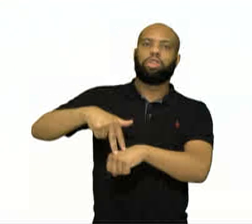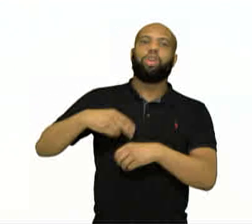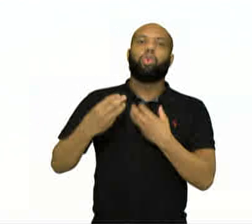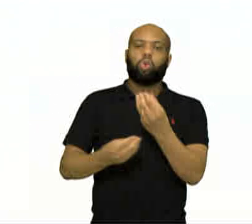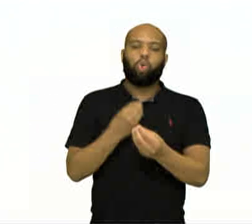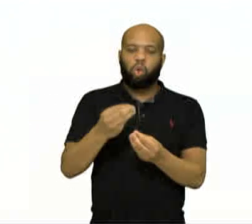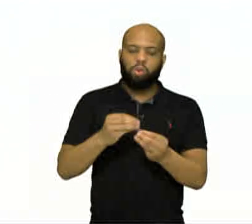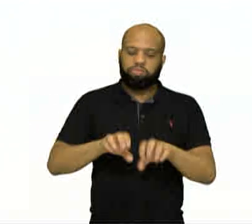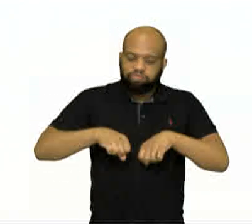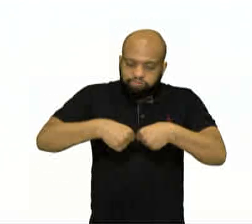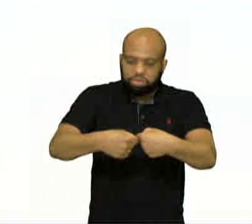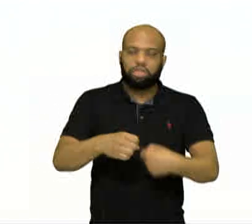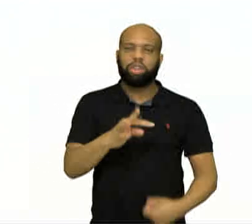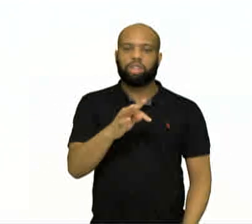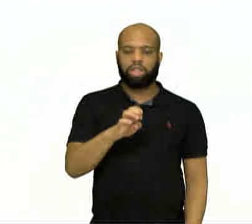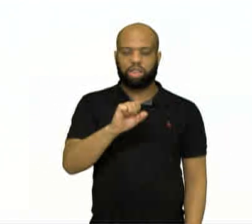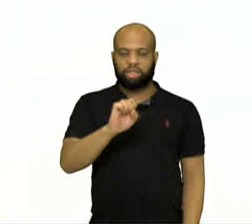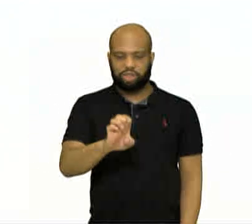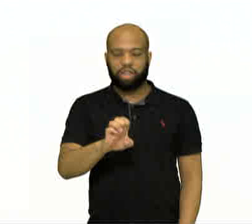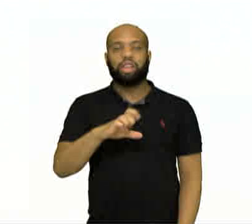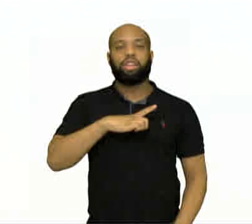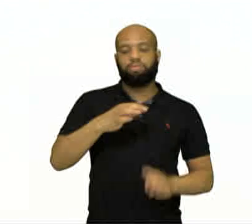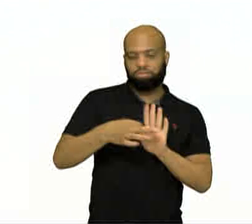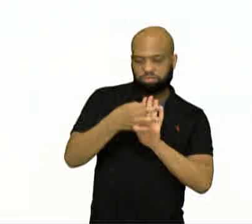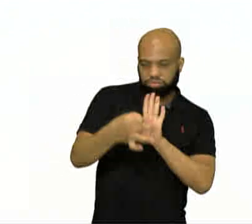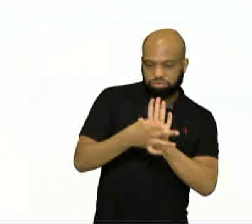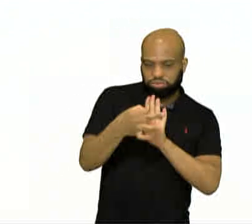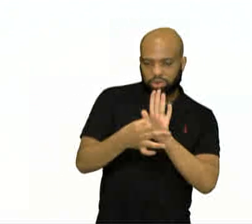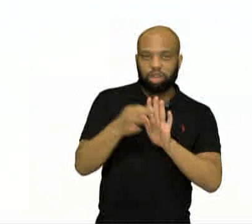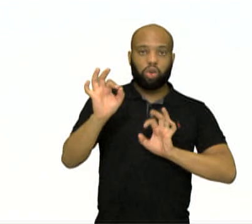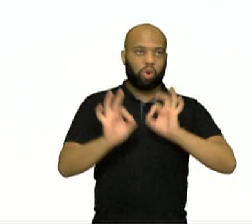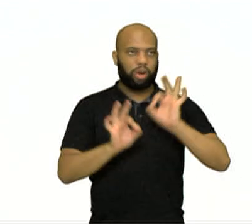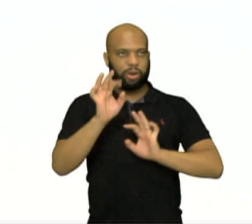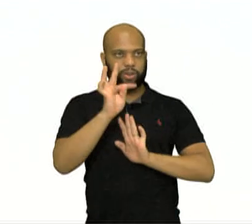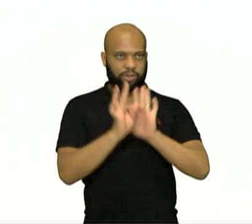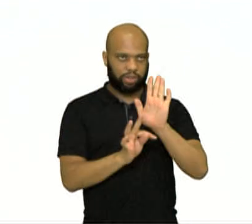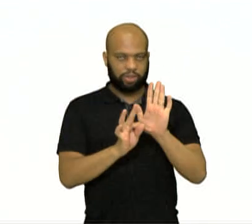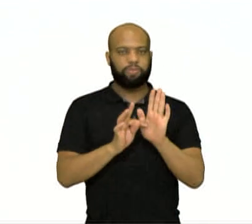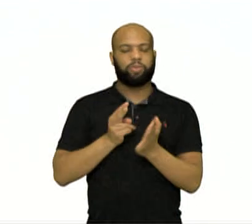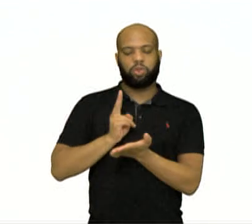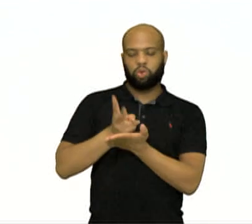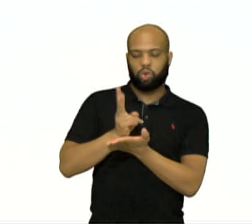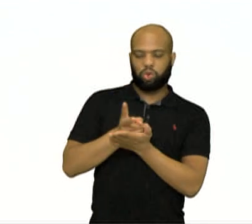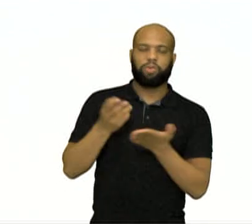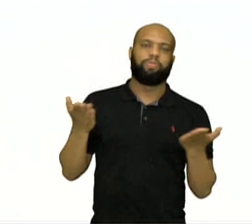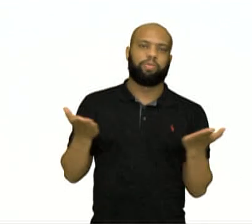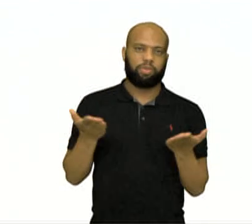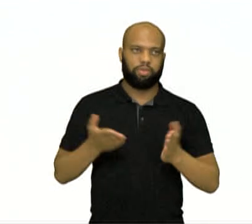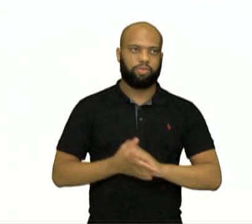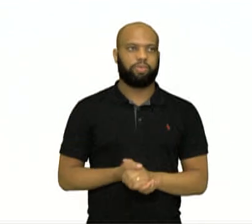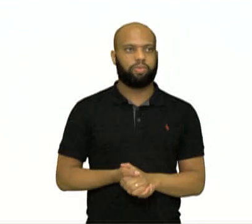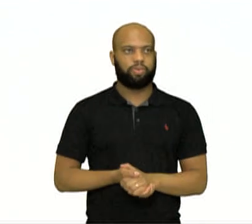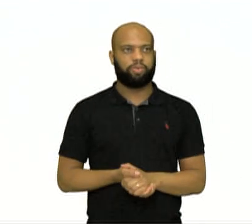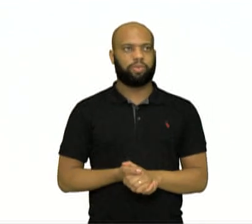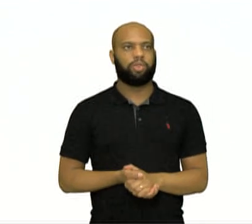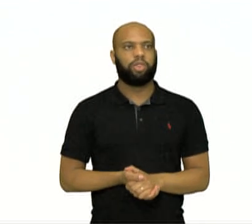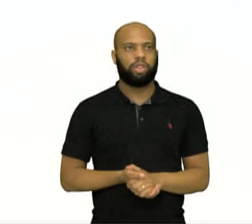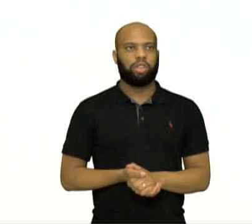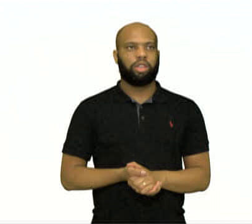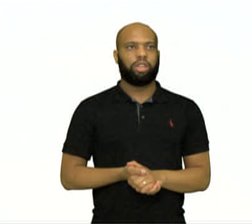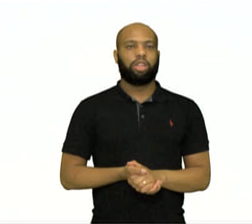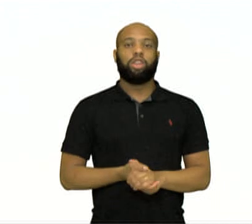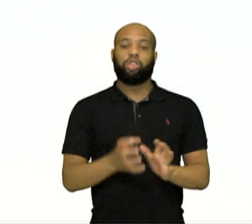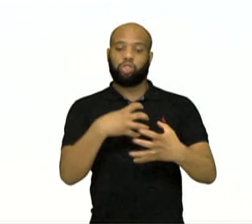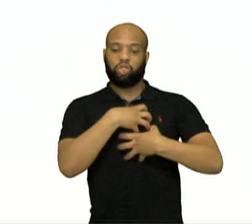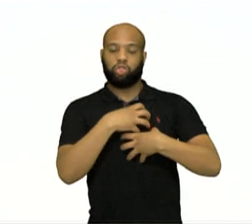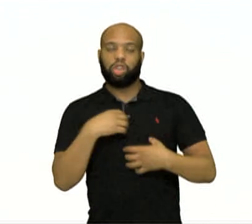ela vai trazendo esse argumento, organizando o seu texto. Vamos dar continuidade lá. De que